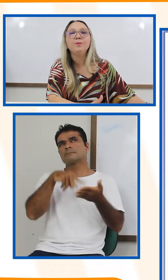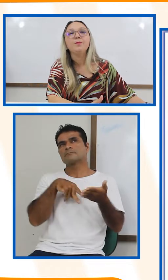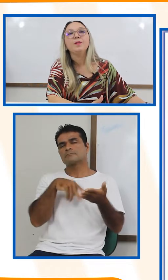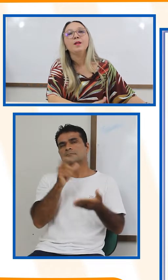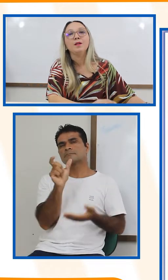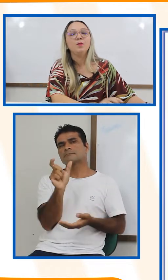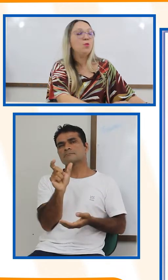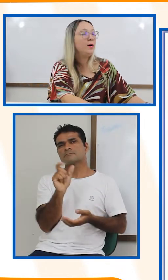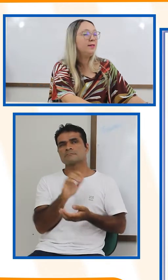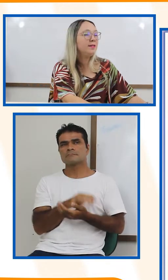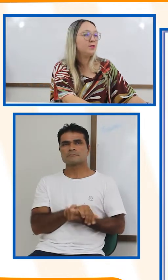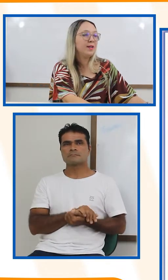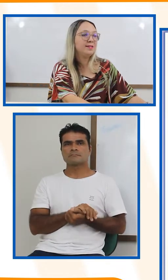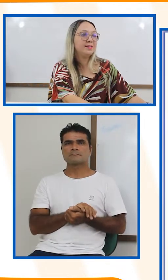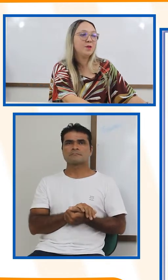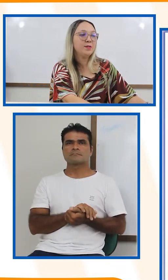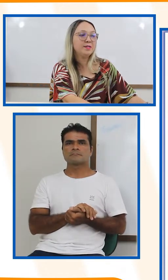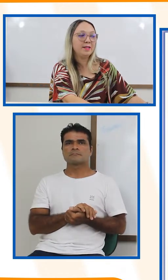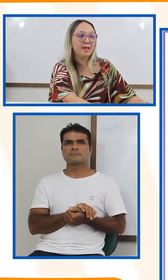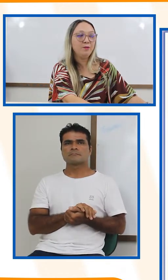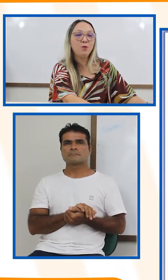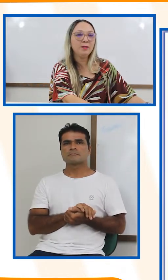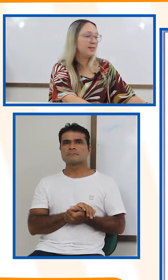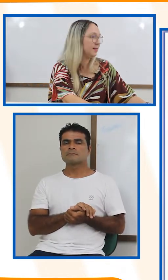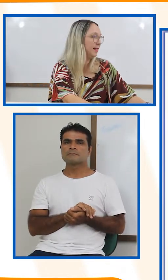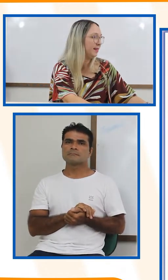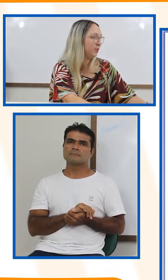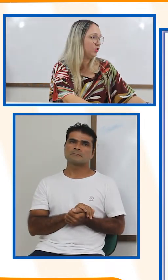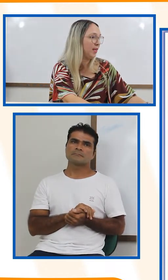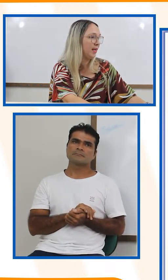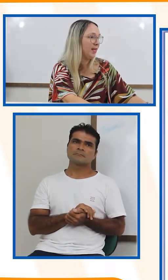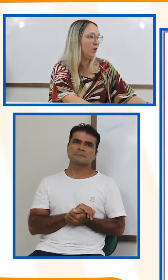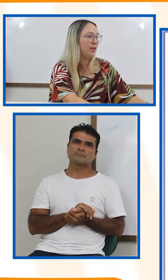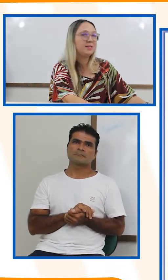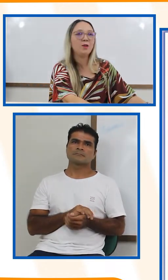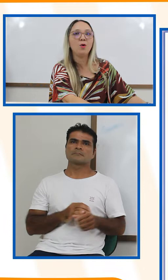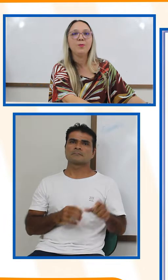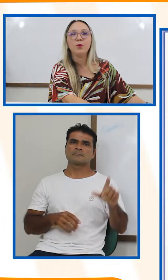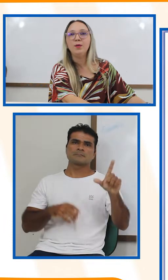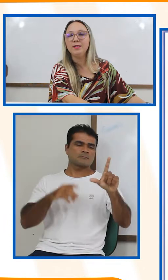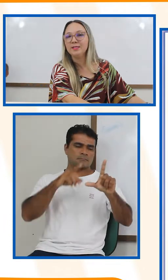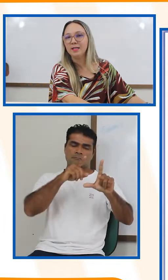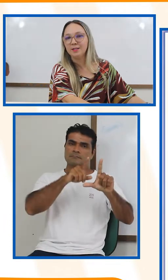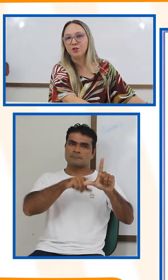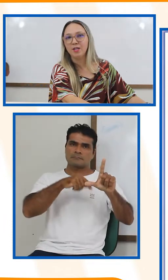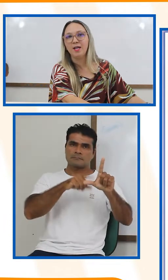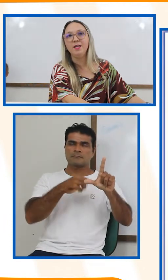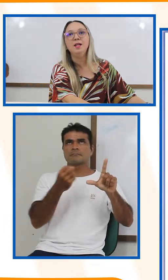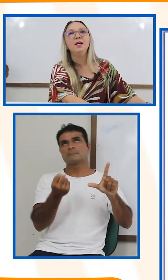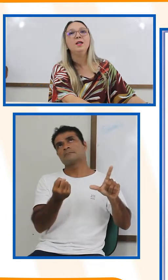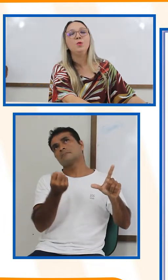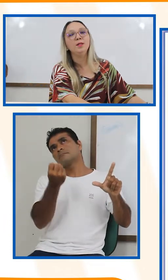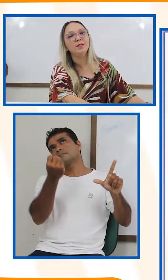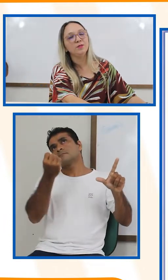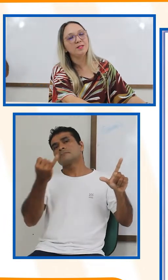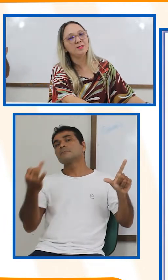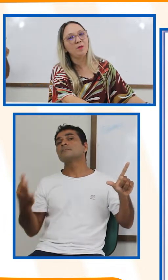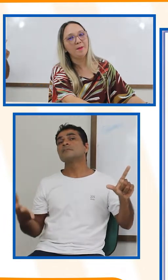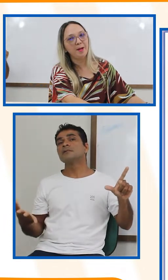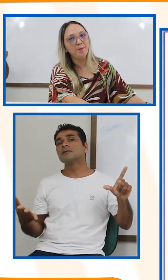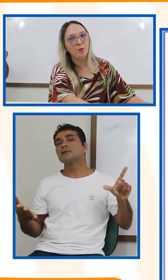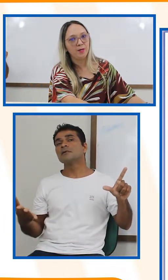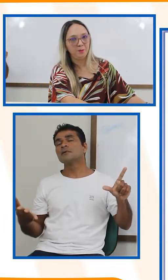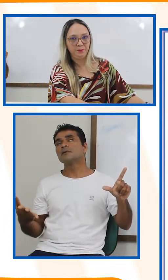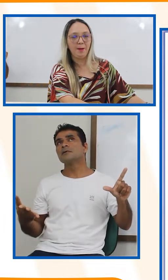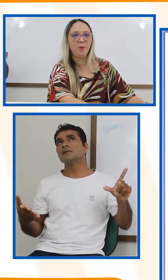Então, quantas vezes eu escrevo, quantas letras tem, olha só, quantas letras tem e quantas vezes